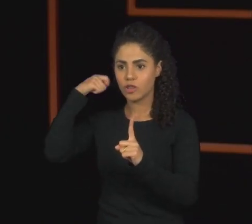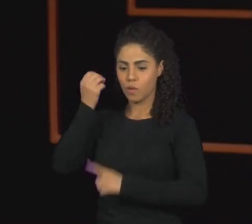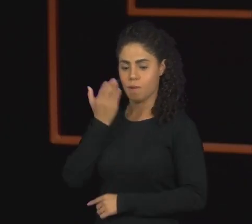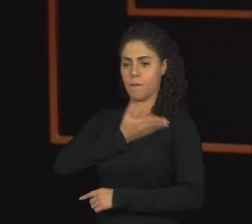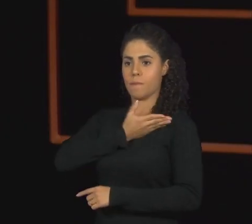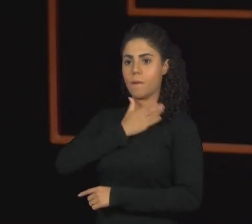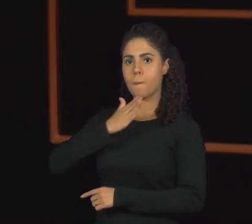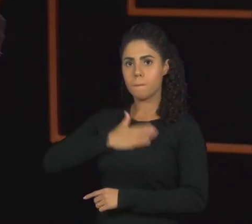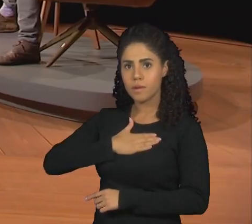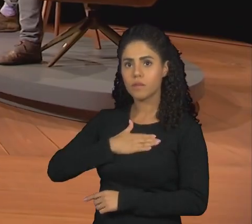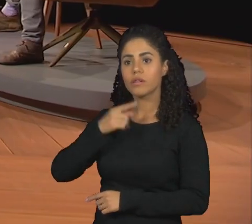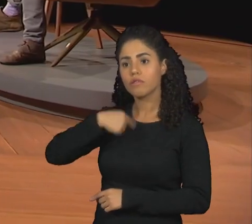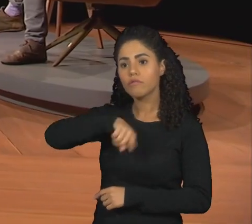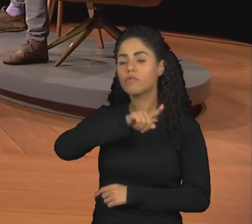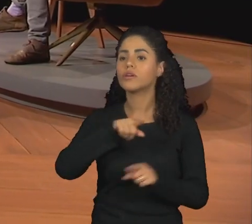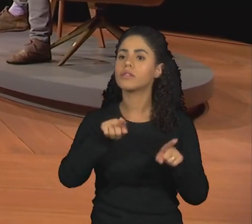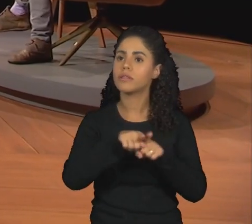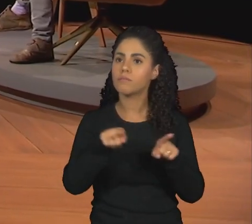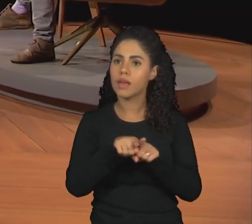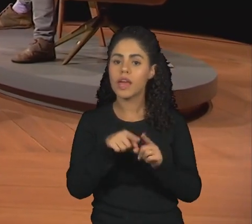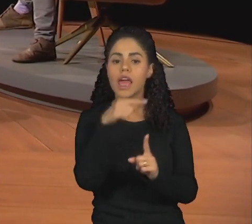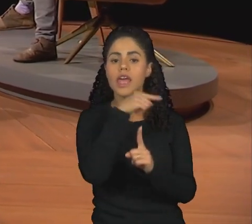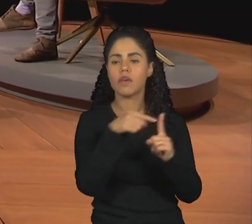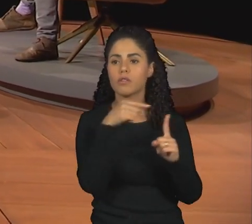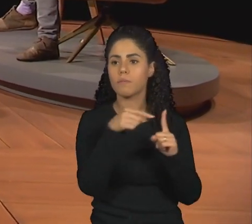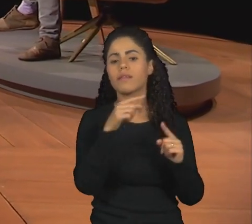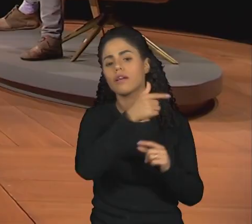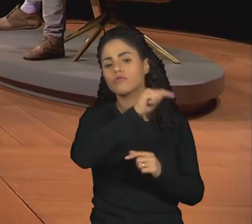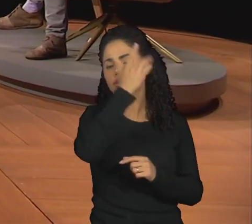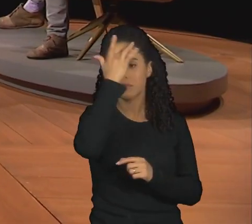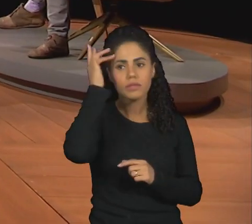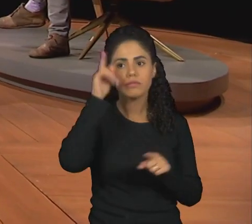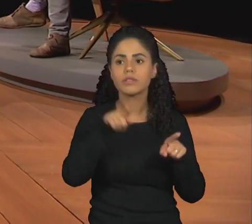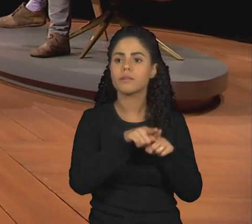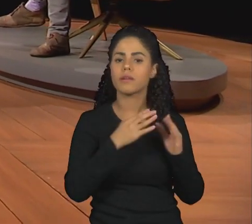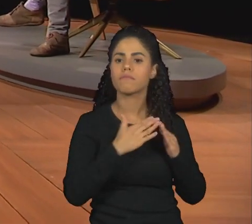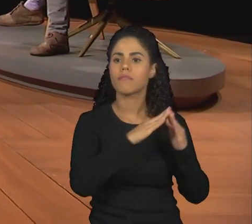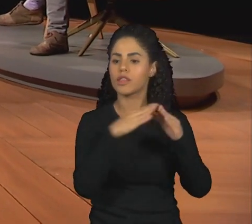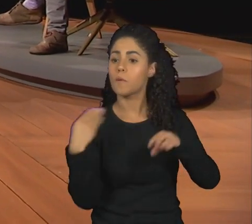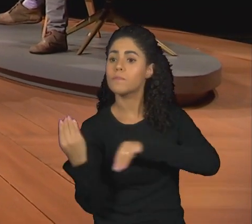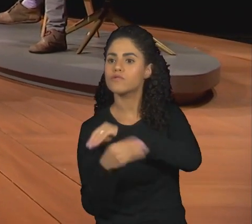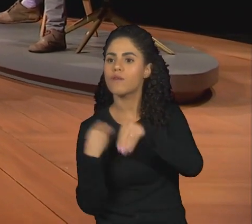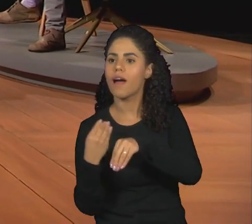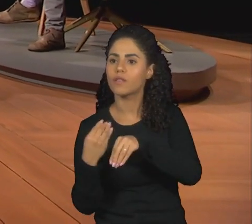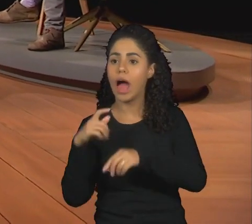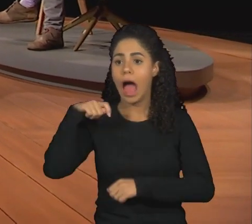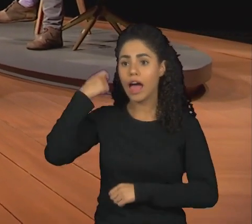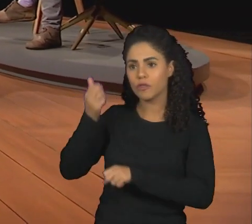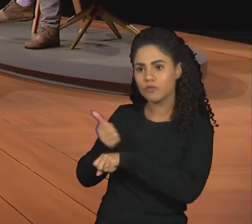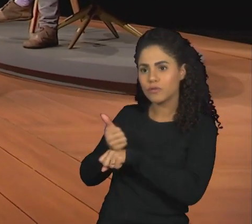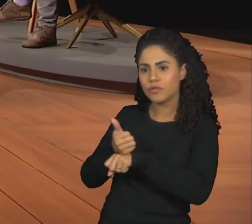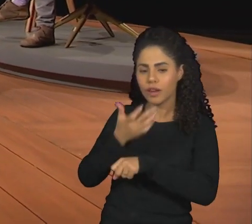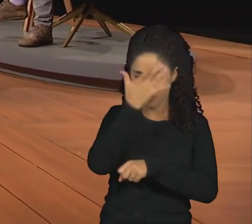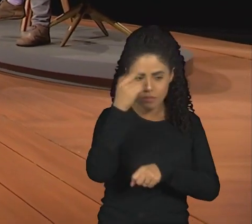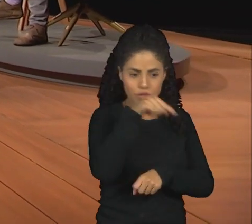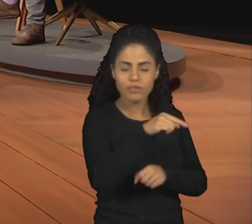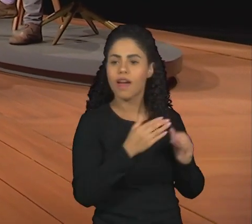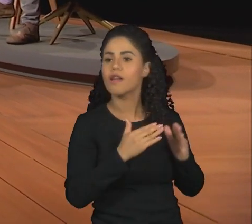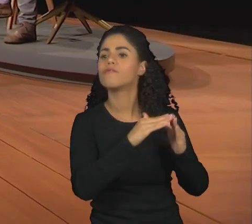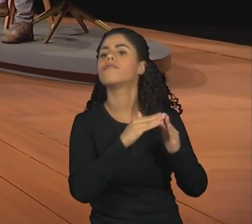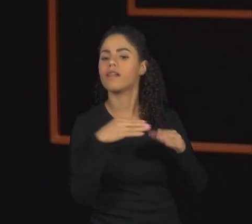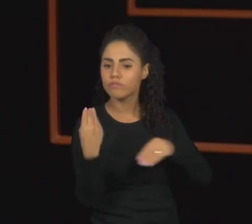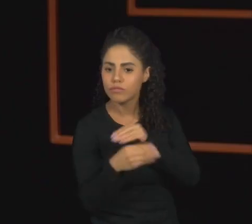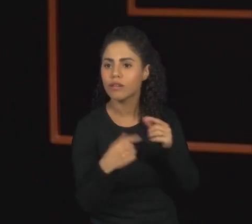meus de classe média alta e metade de atores lá do Nós do Morro, do Vidigal, misturados. Foi um grande